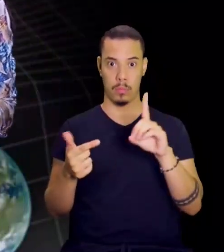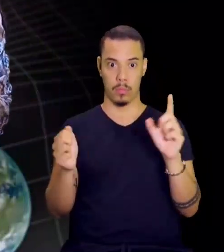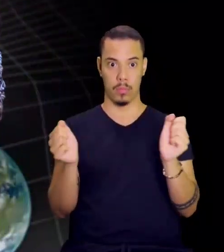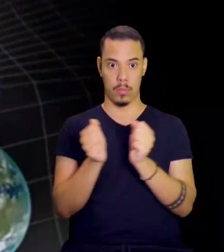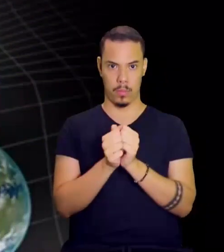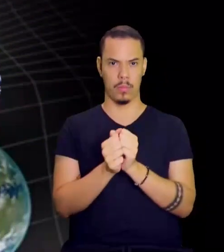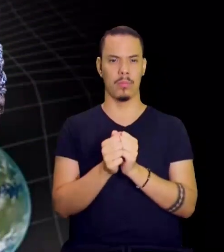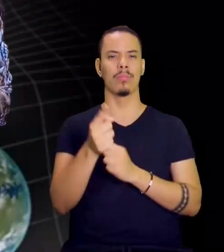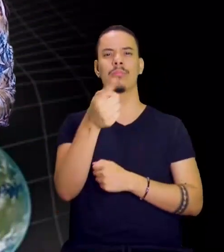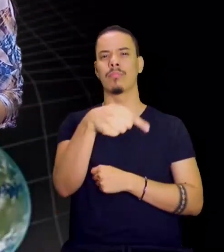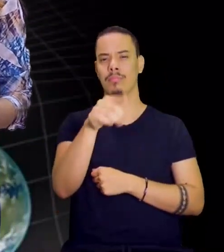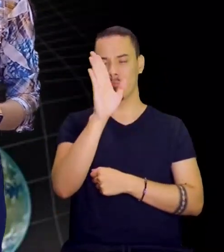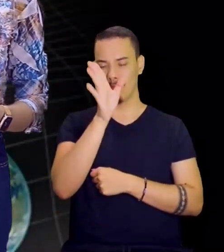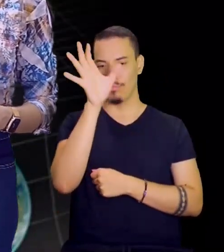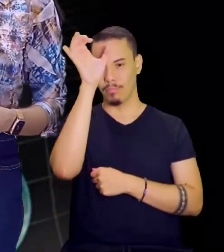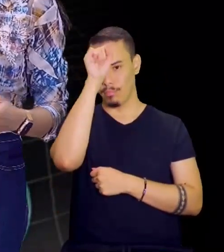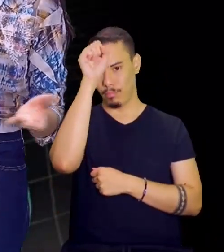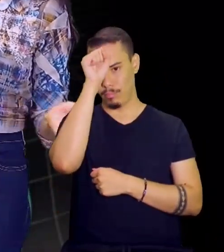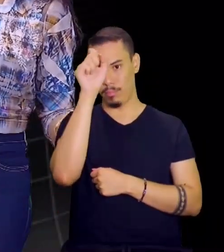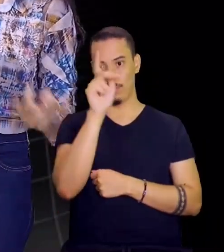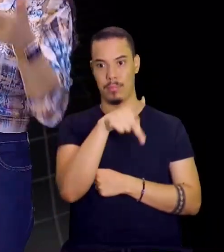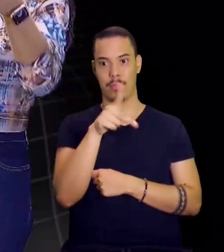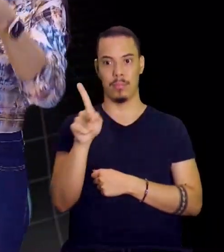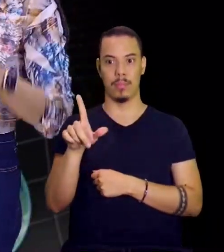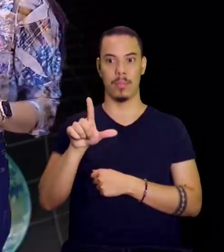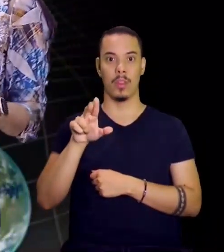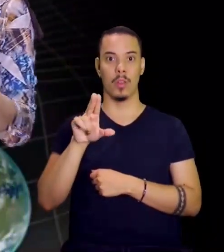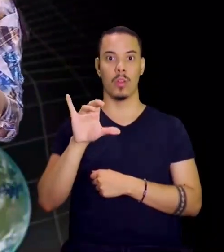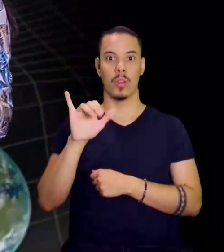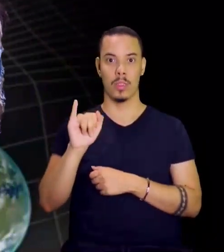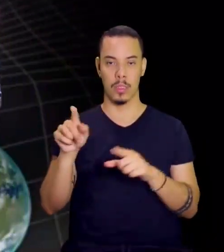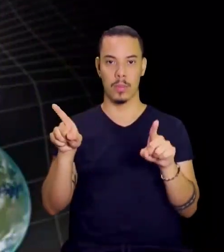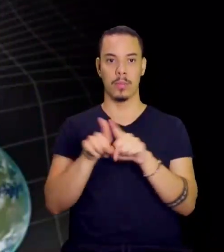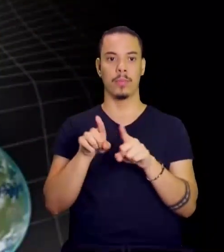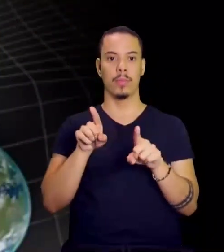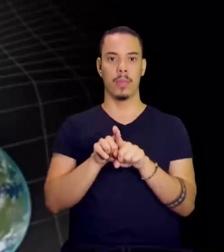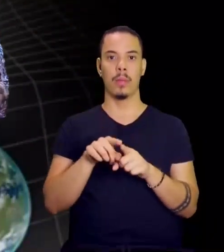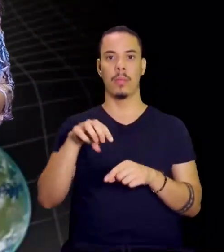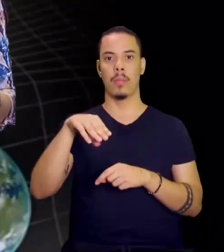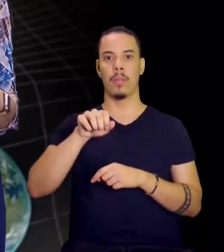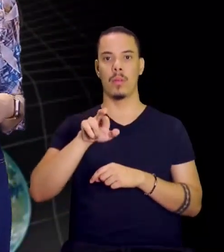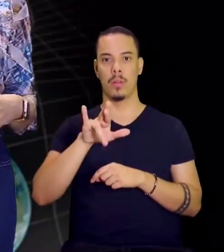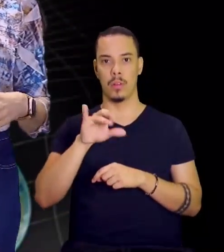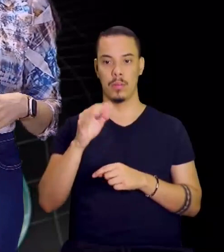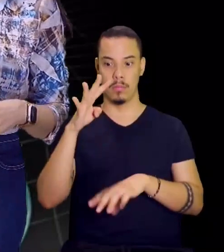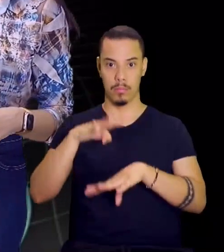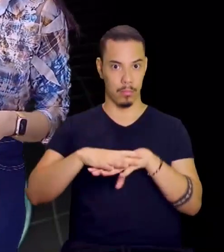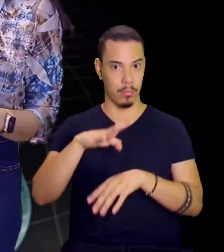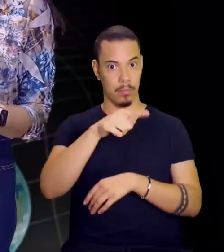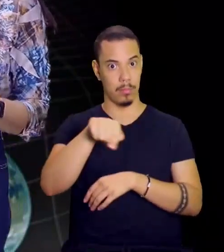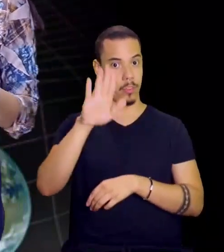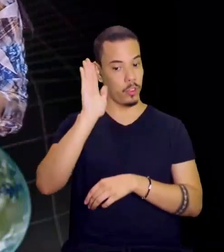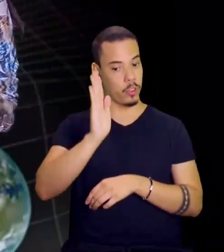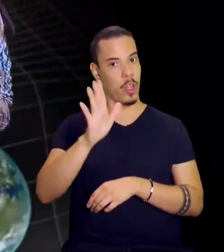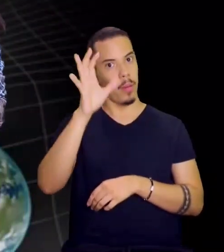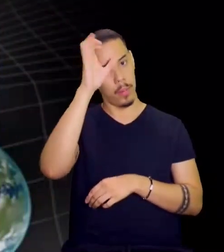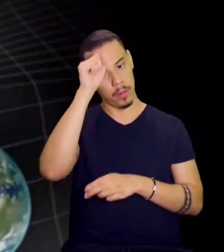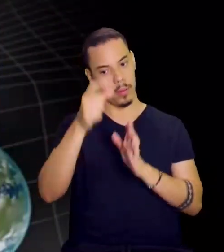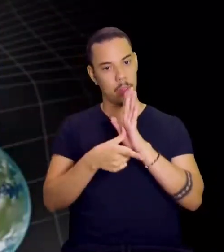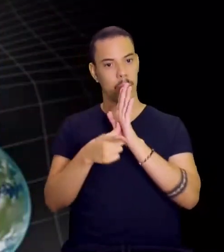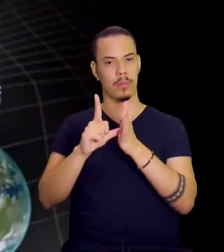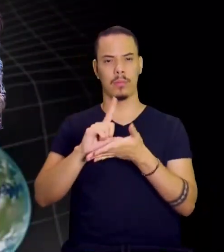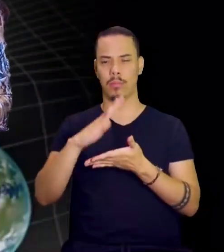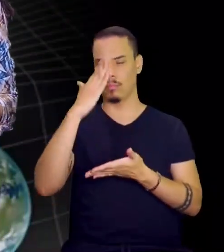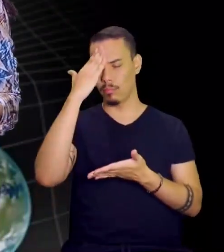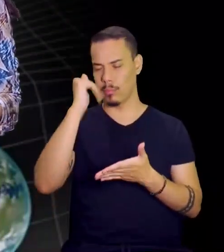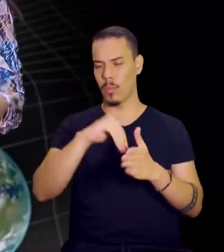eles aprenderam com a professora Lucia e Maurício aí, né? Que são área, volume. Isso, exatamente. Com certeza são